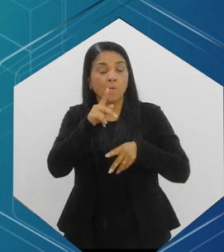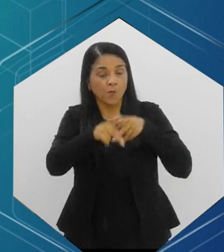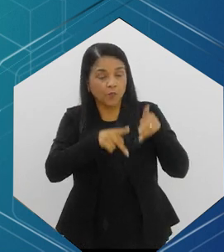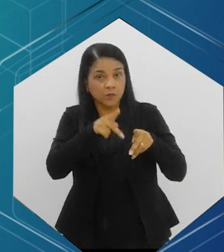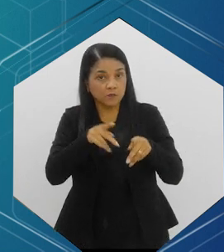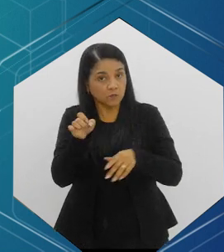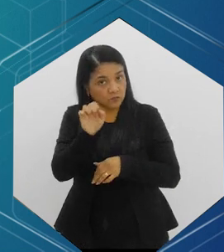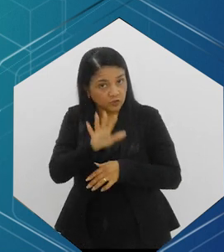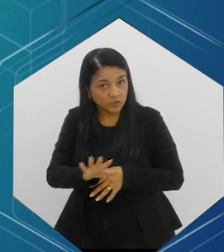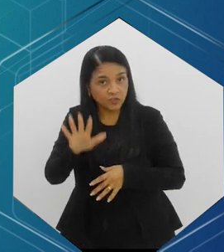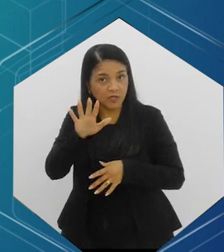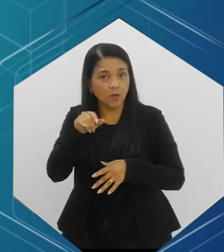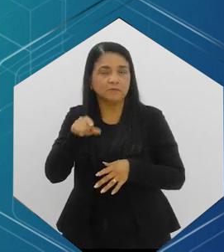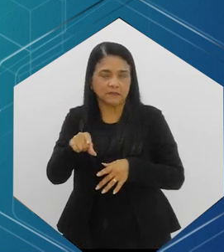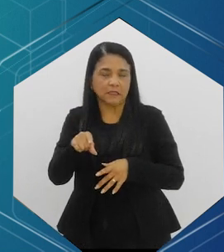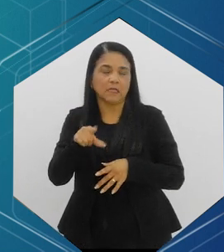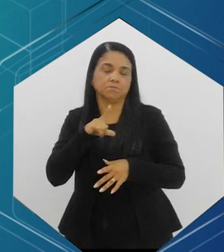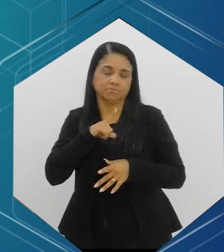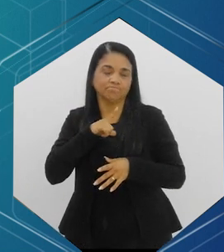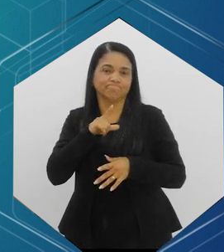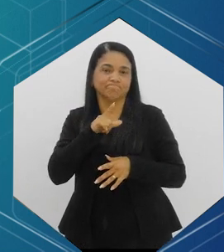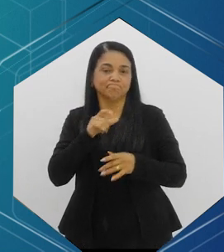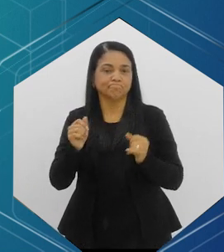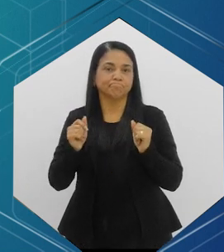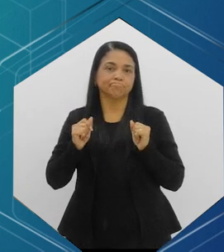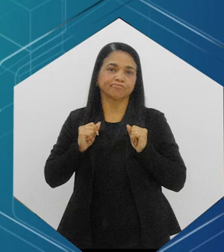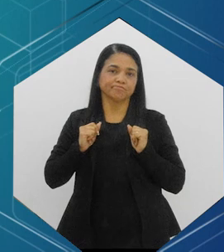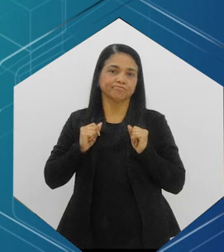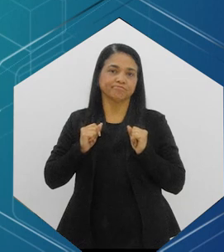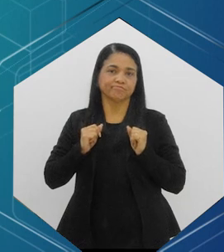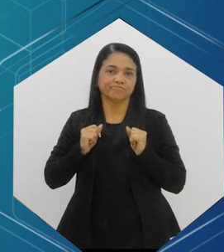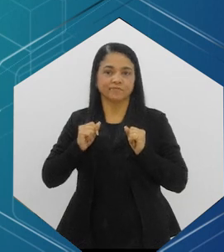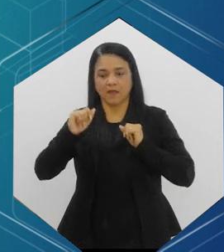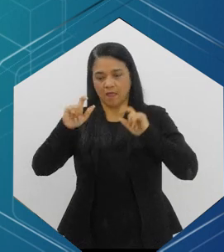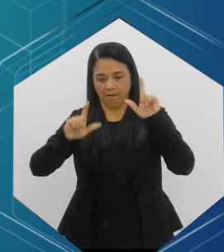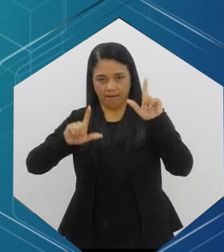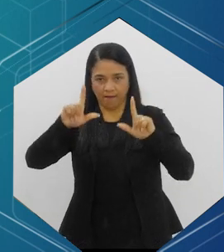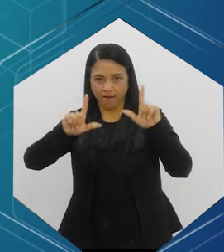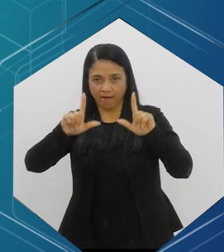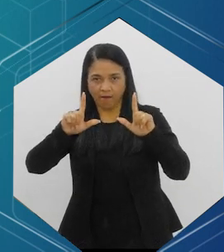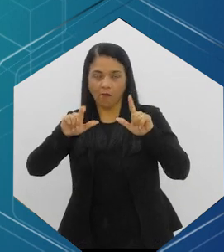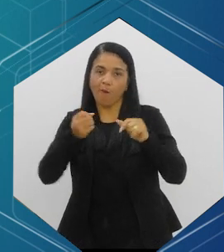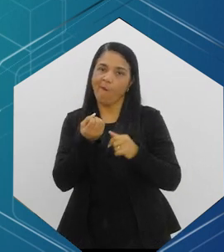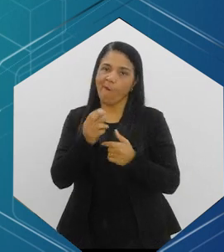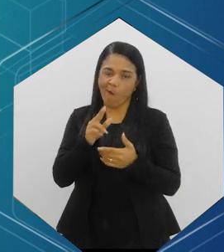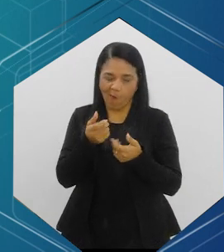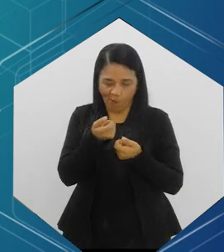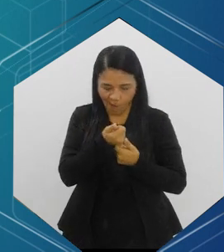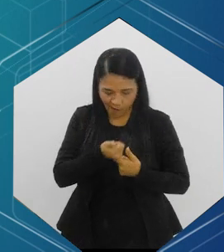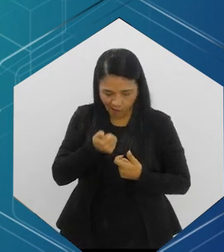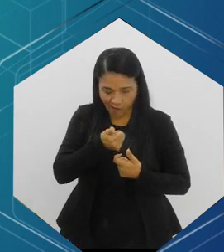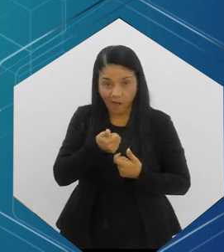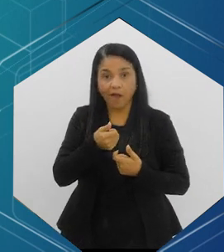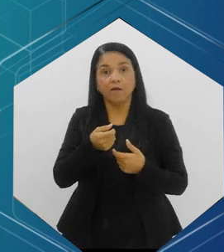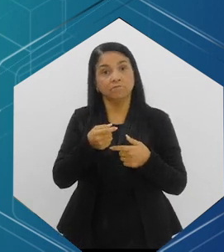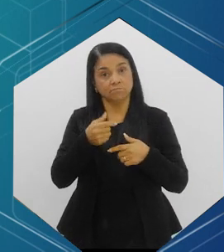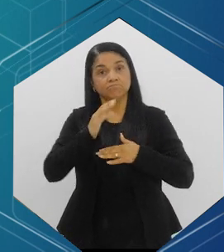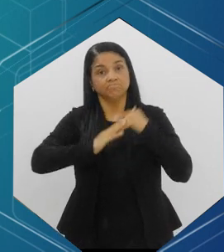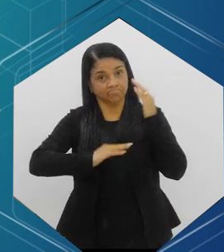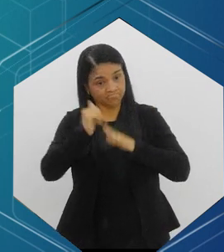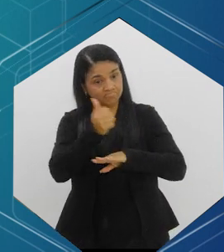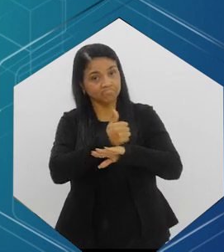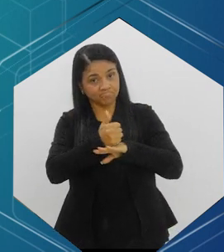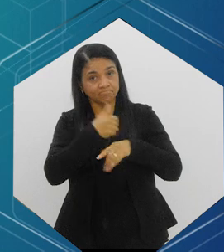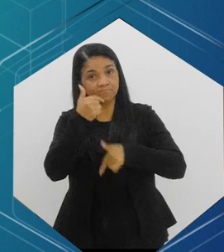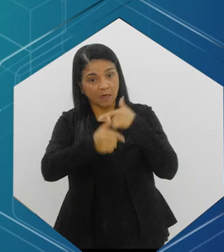geral, temos os indivíduos cada vez mais parados, cada vez mais diante de uma tela. Até